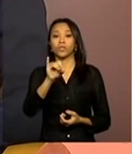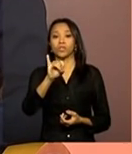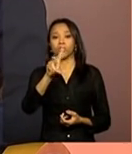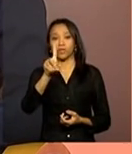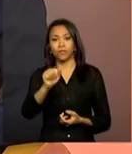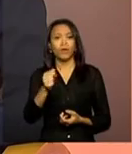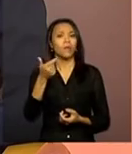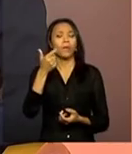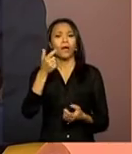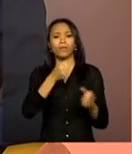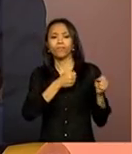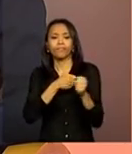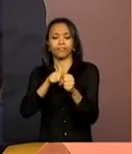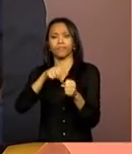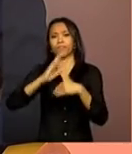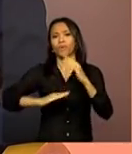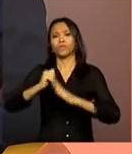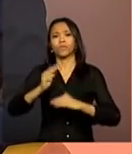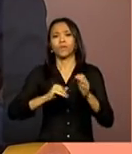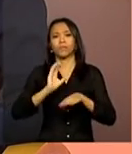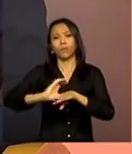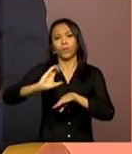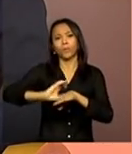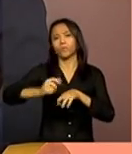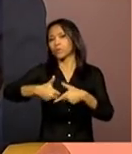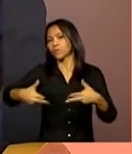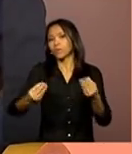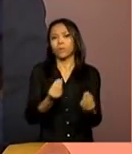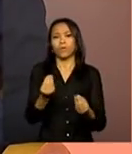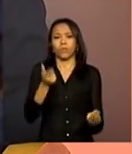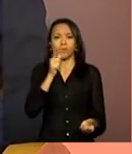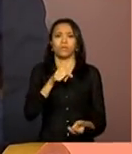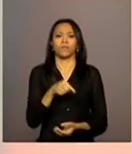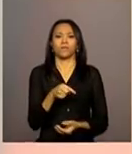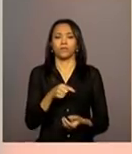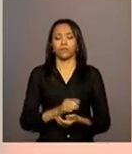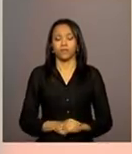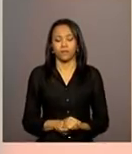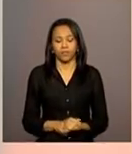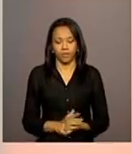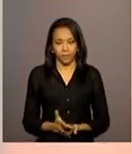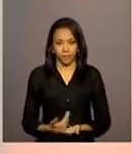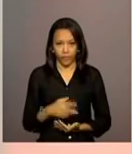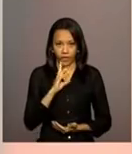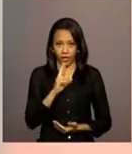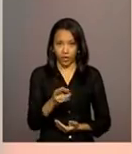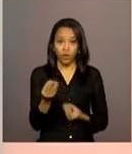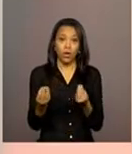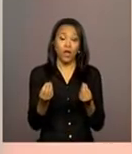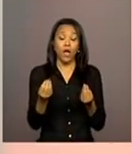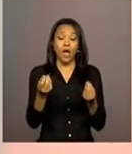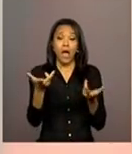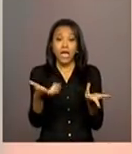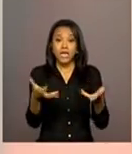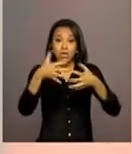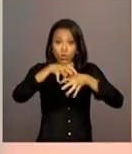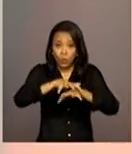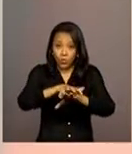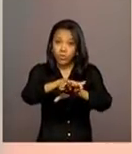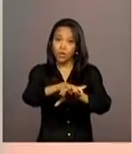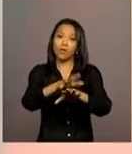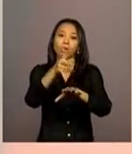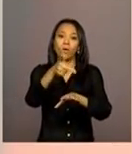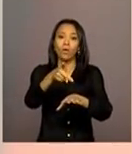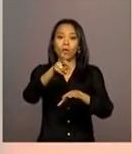e condução para ministrar os cursos profissionalizantes Olha a inclusão produtiva não faz parte da